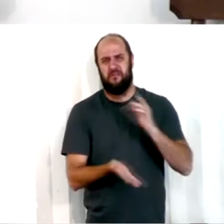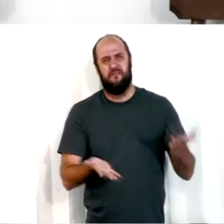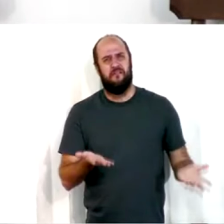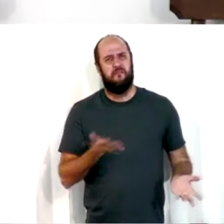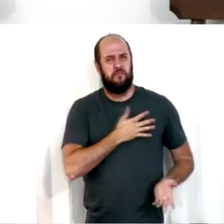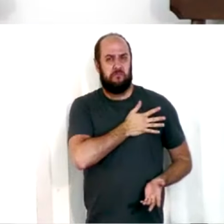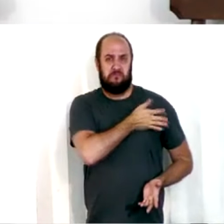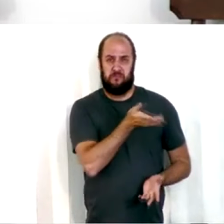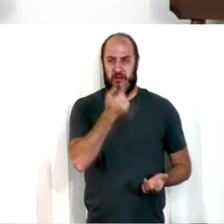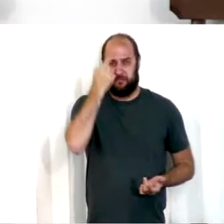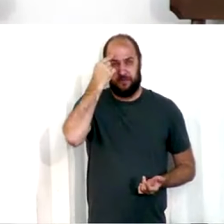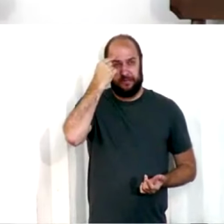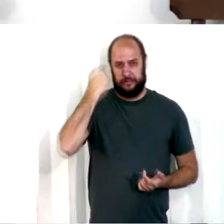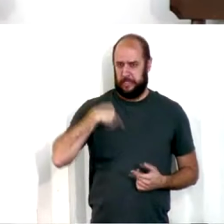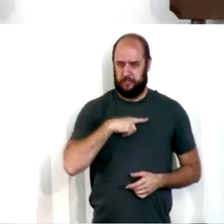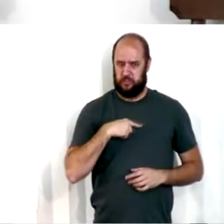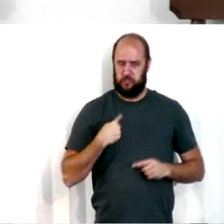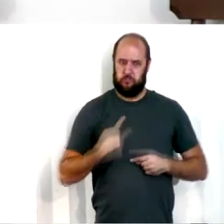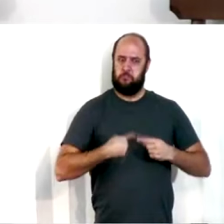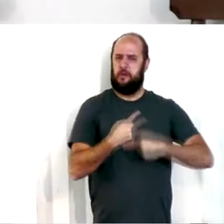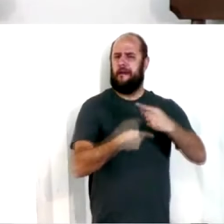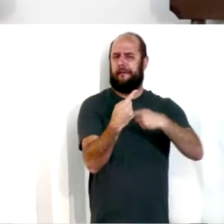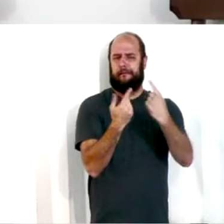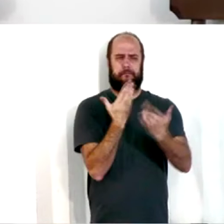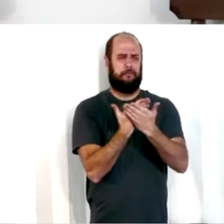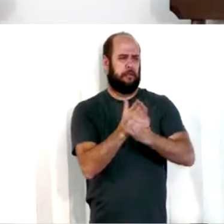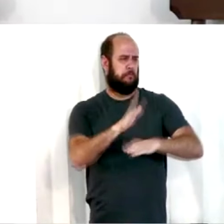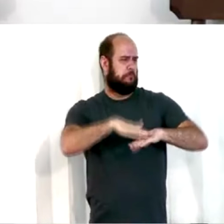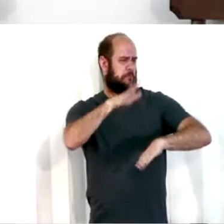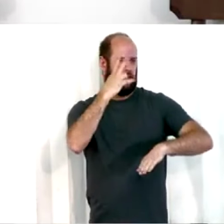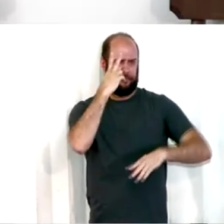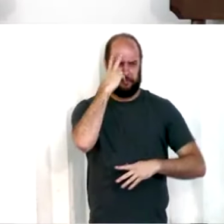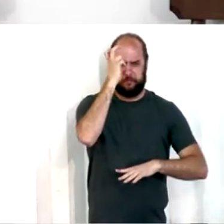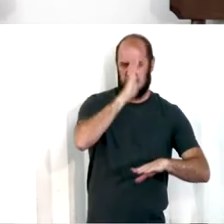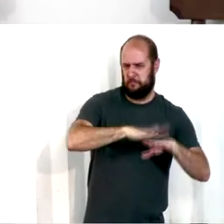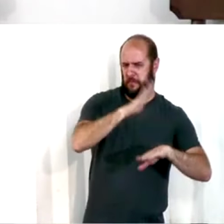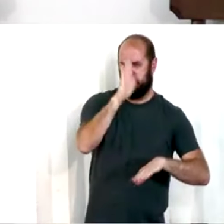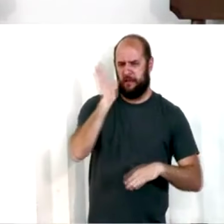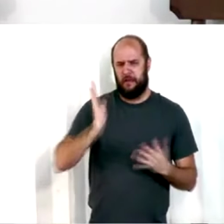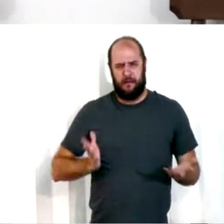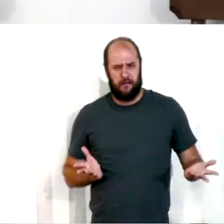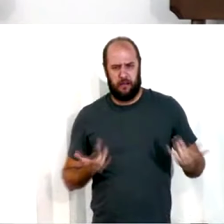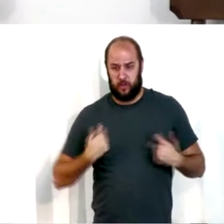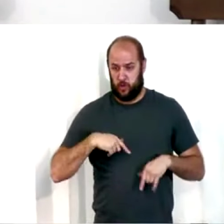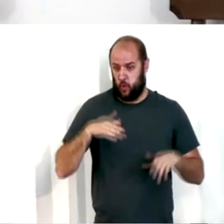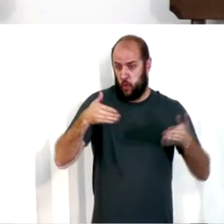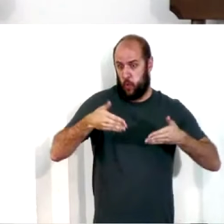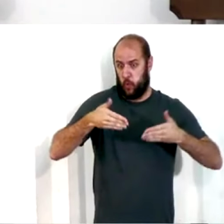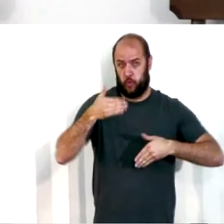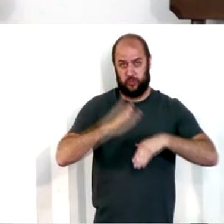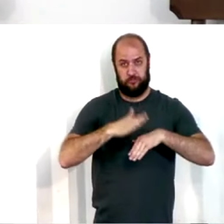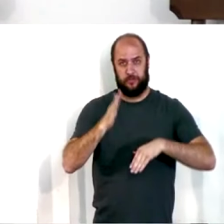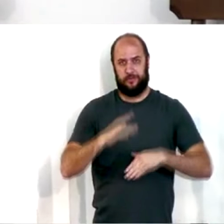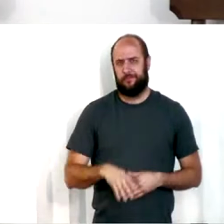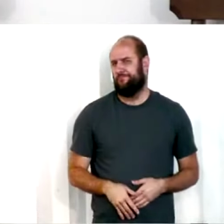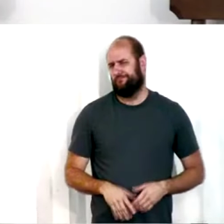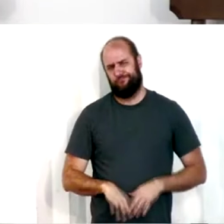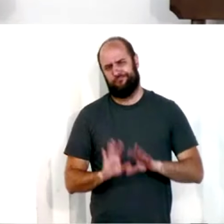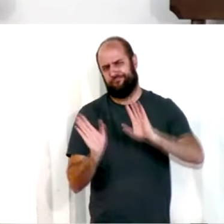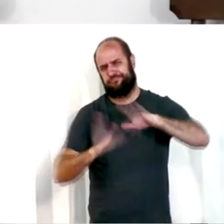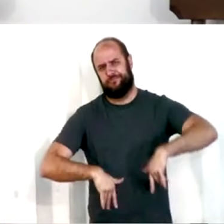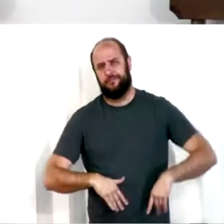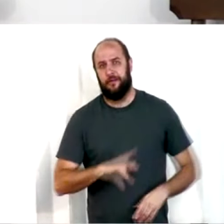sempre acha que a gente é muito mais letrado, né? Que a gente é muito mais inteligente, que a gente sabe muito mais. Que nada, meus irmãos.